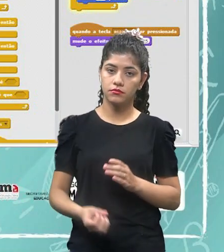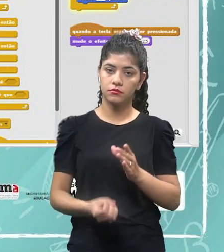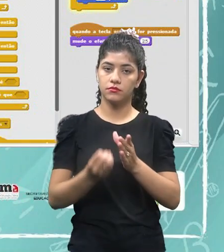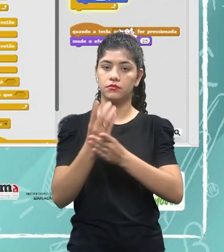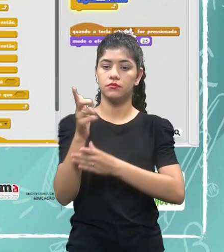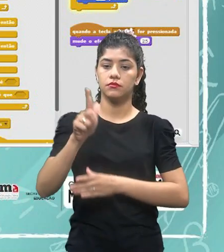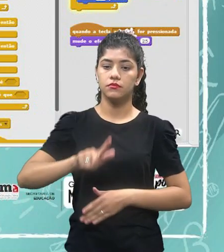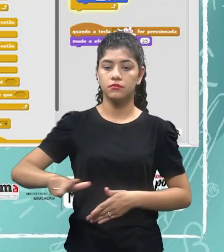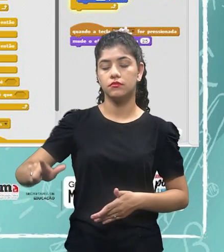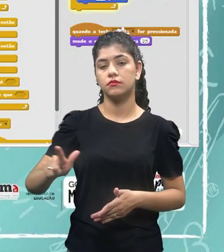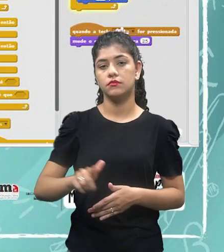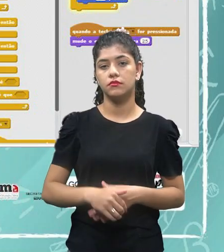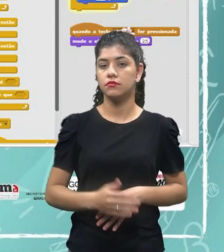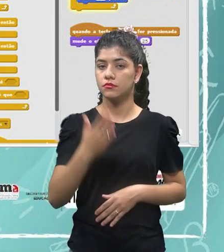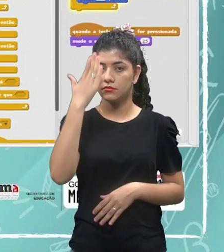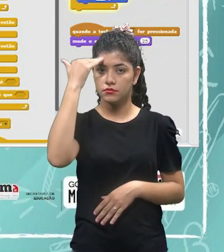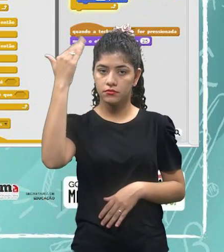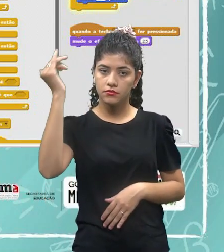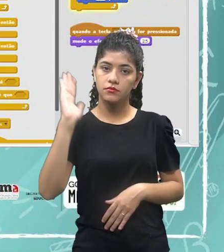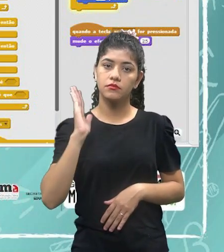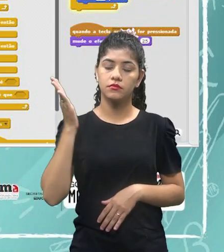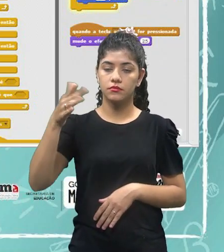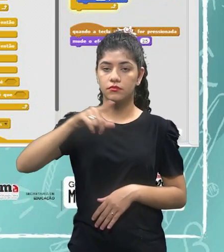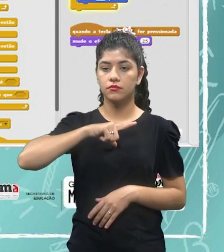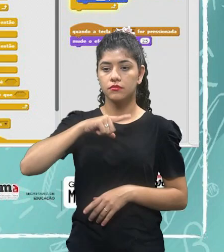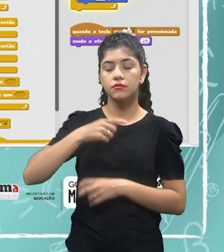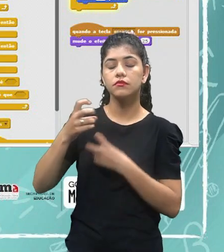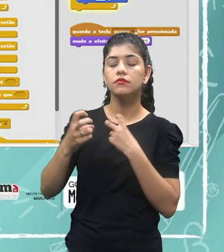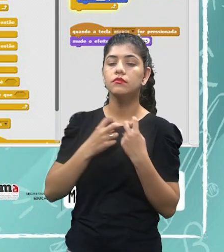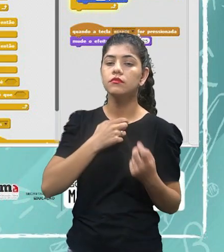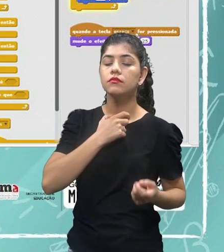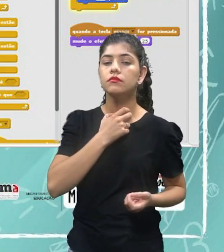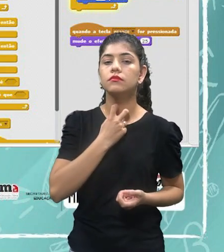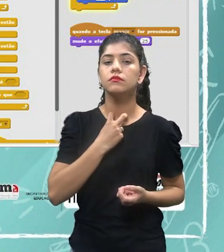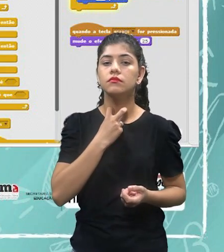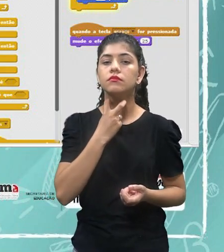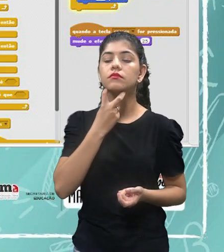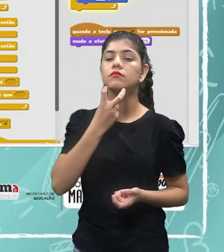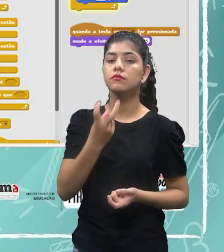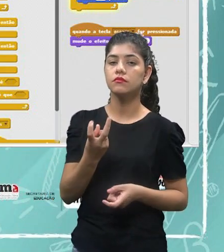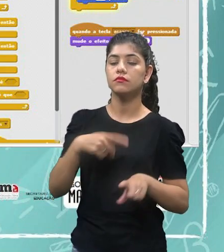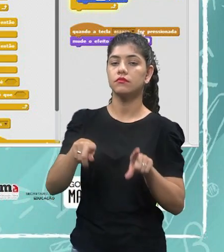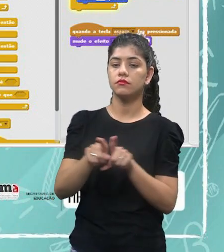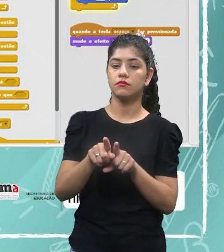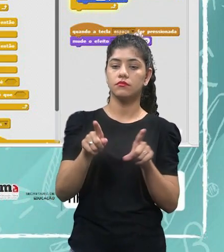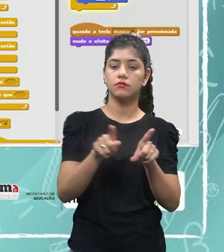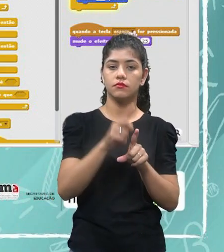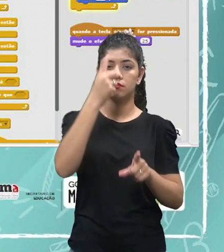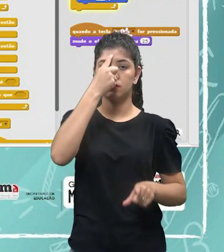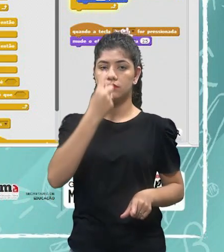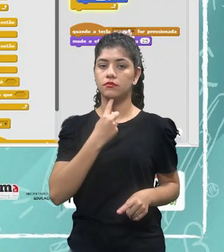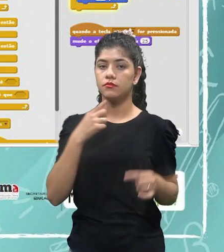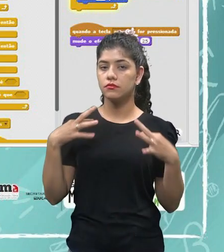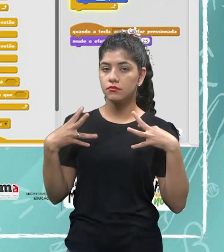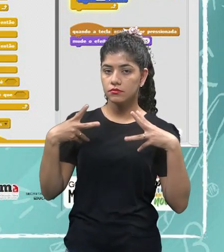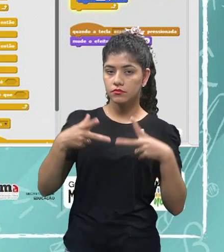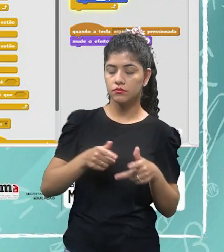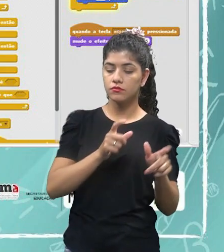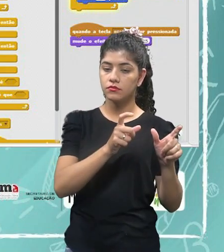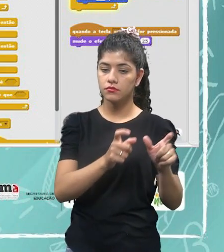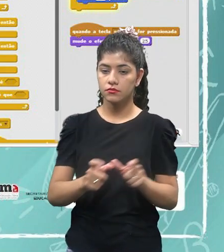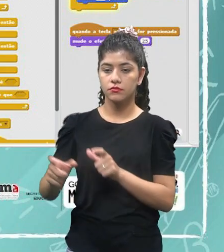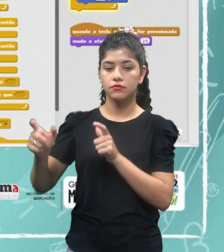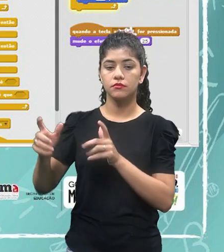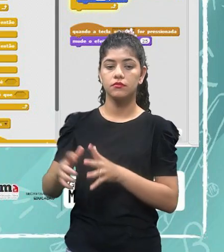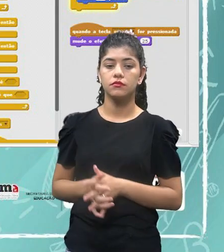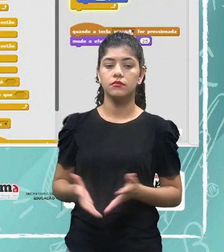com movimentos, vozes, inserindo trilhas sonoras e ambientes diferentes em cada jogo. Aqui